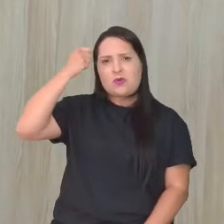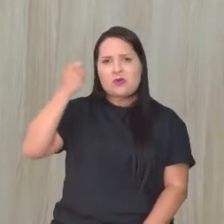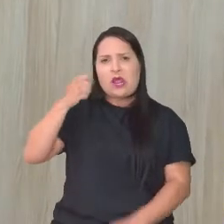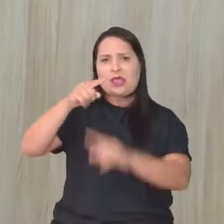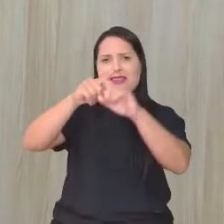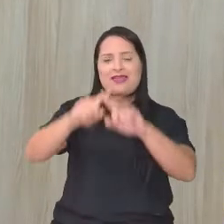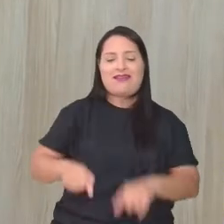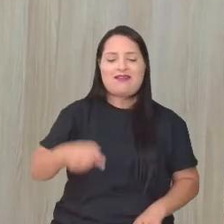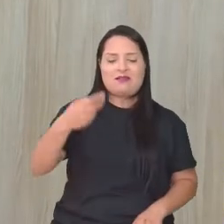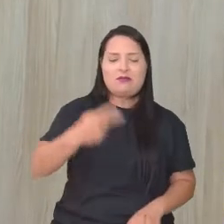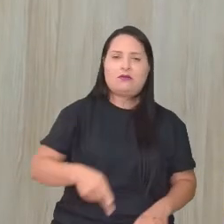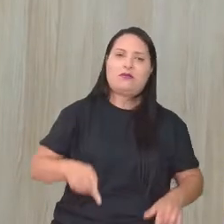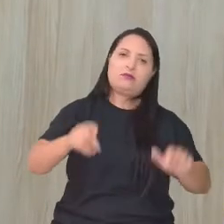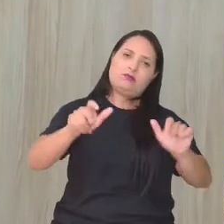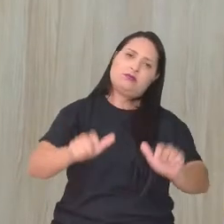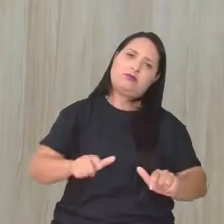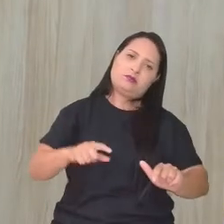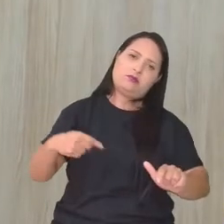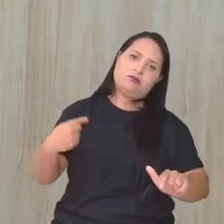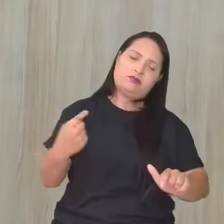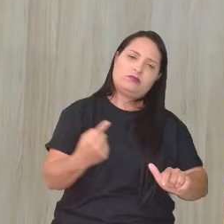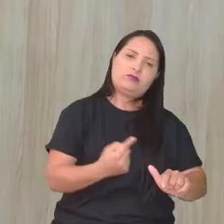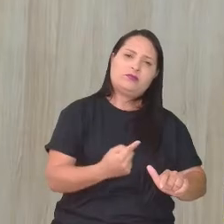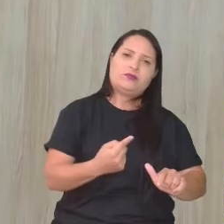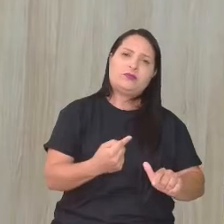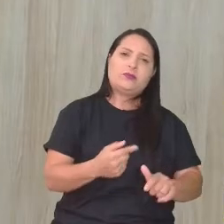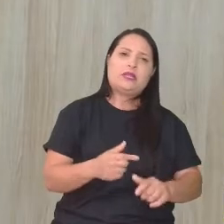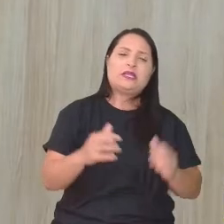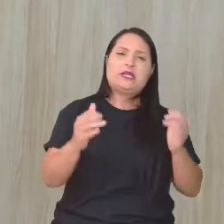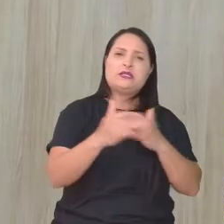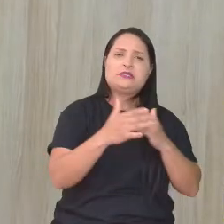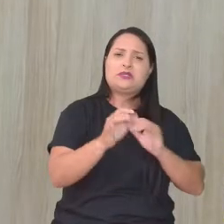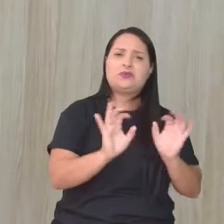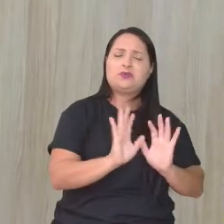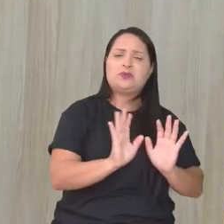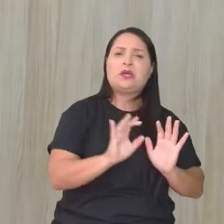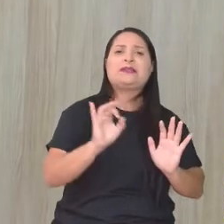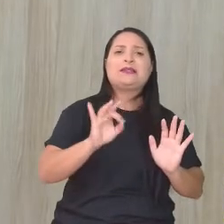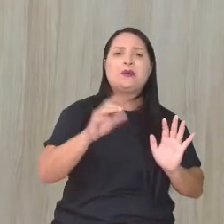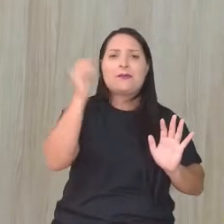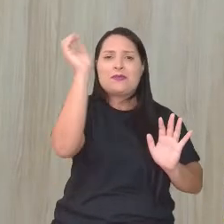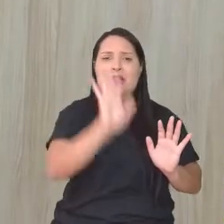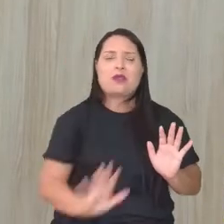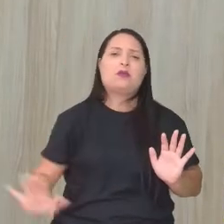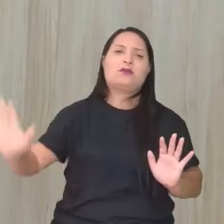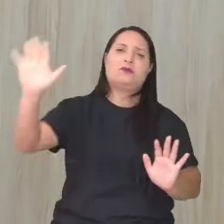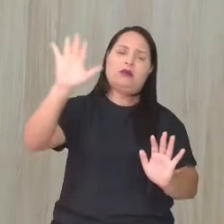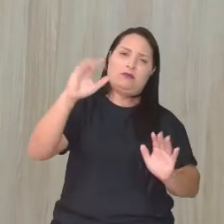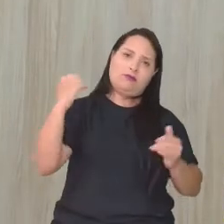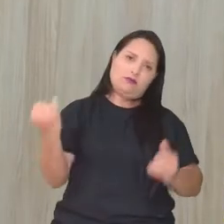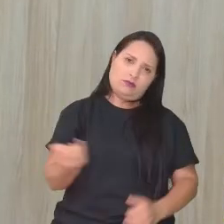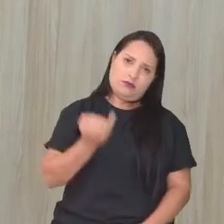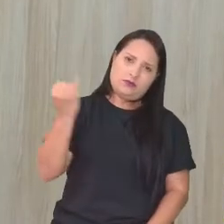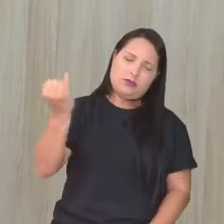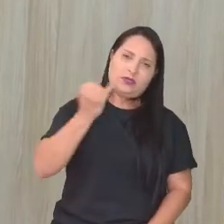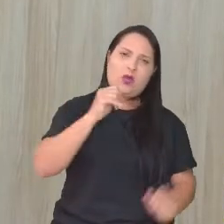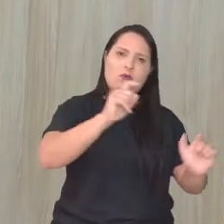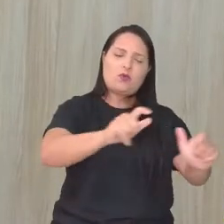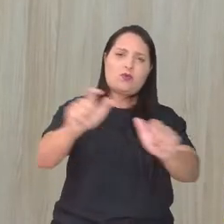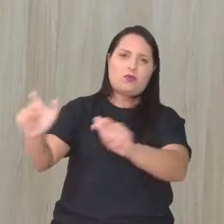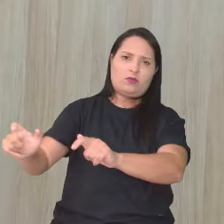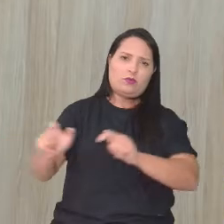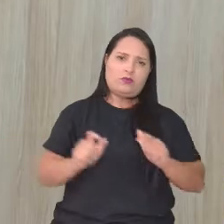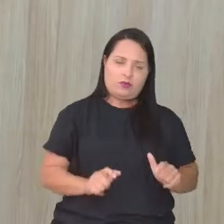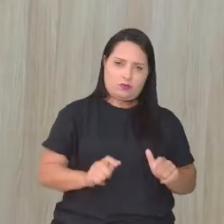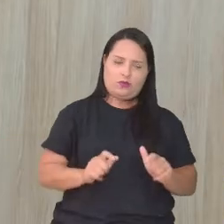nosso território, né? Eu não digo não só da nossa cidade, mas também do Brasil. Então é importante, né? Esses